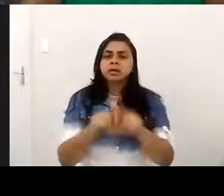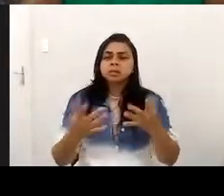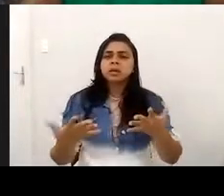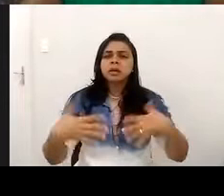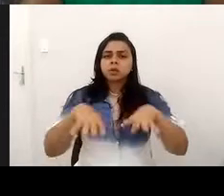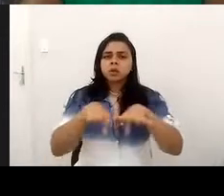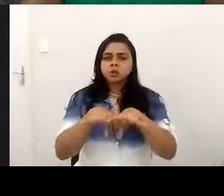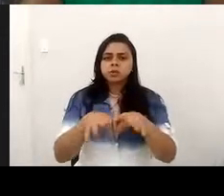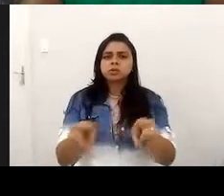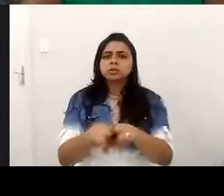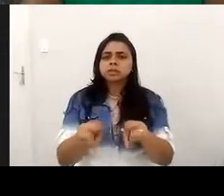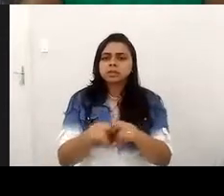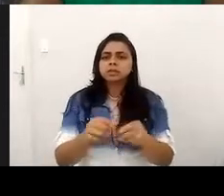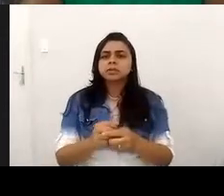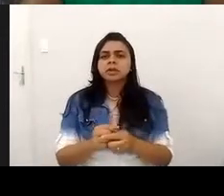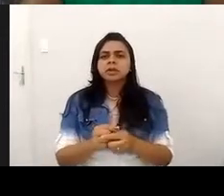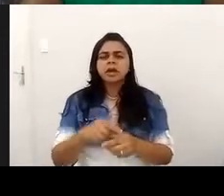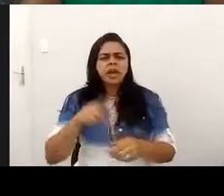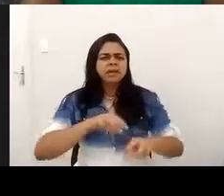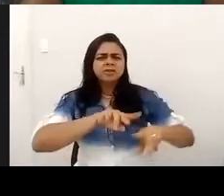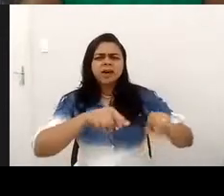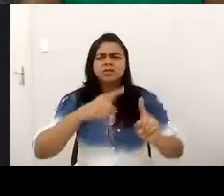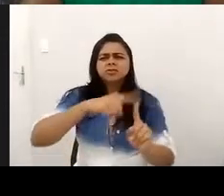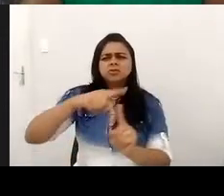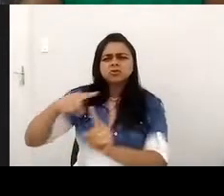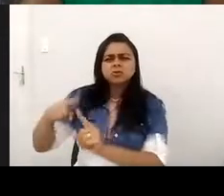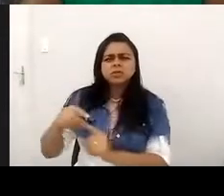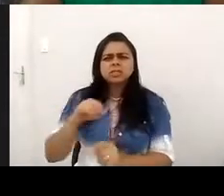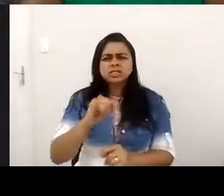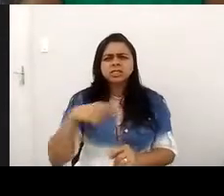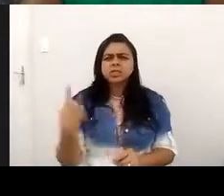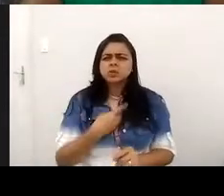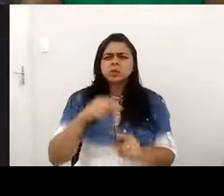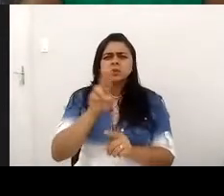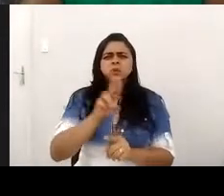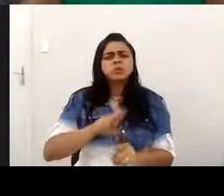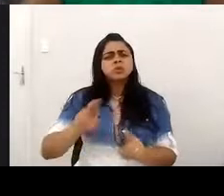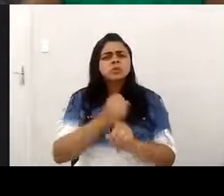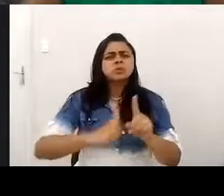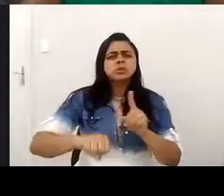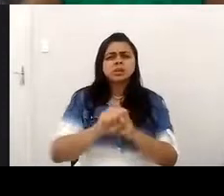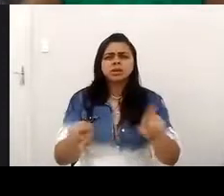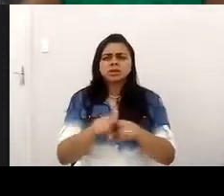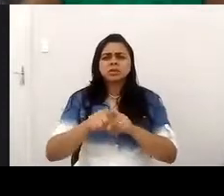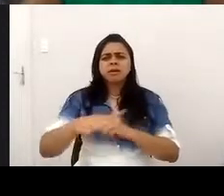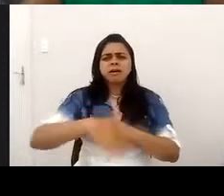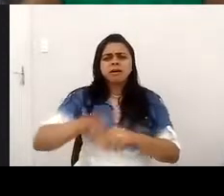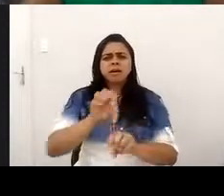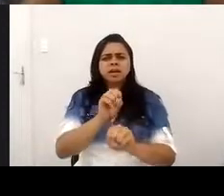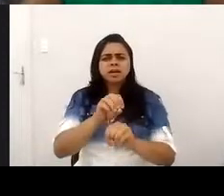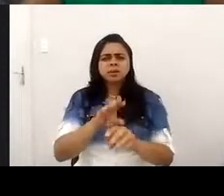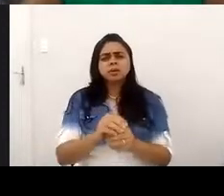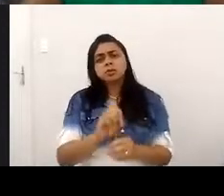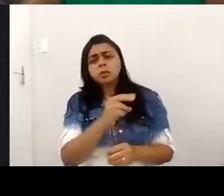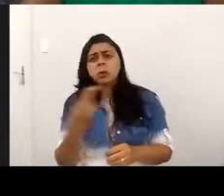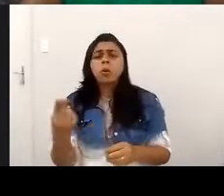inclusão suas várias formas, né, seja inclusão social, seja inclusão através da educação, seja inclusão através das